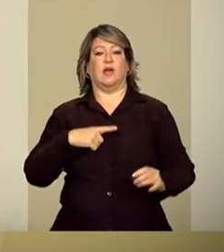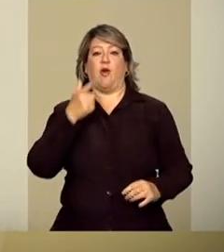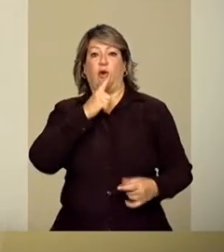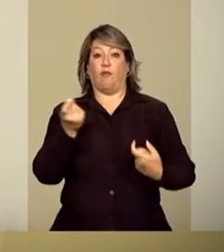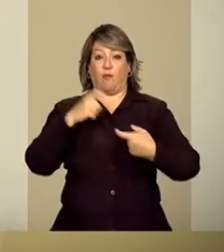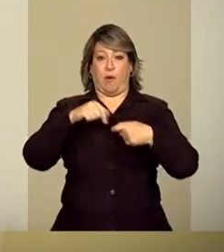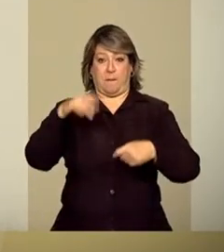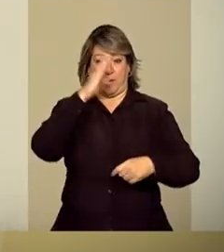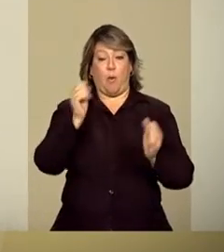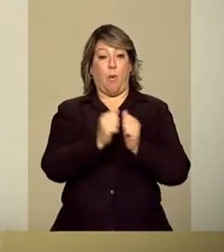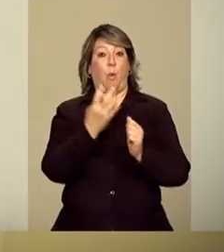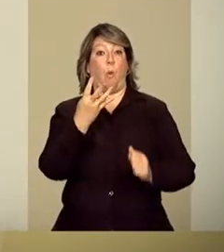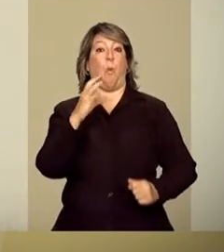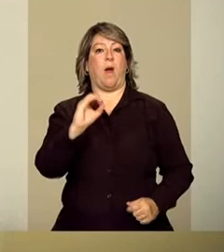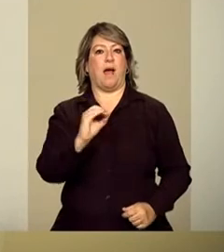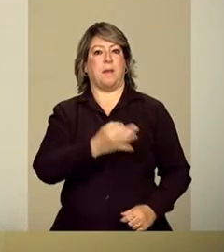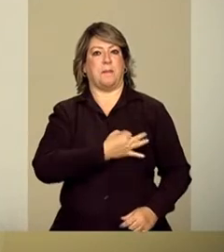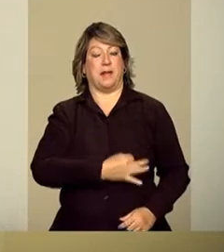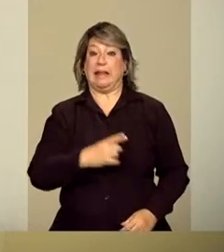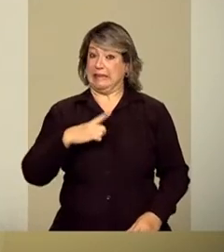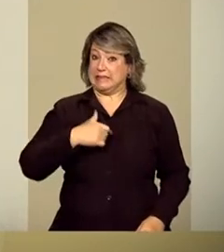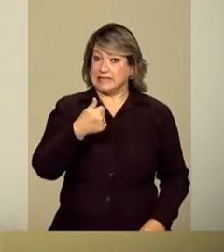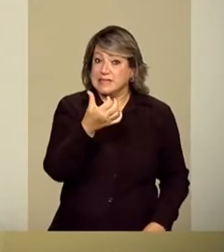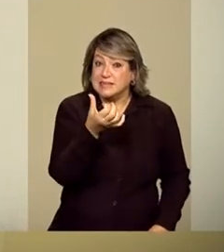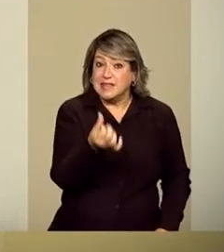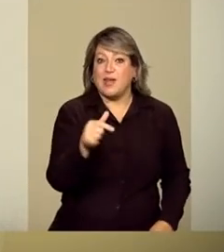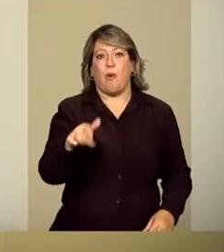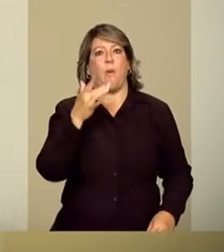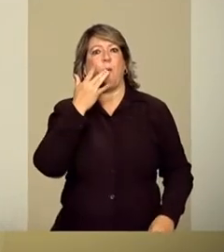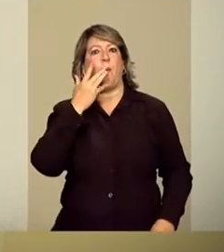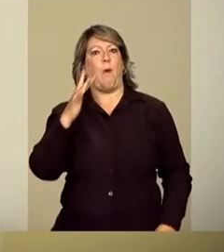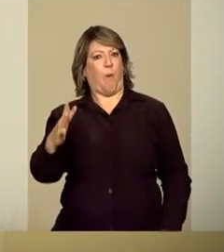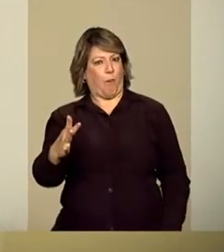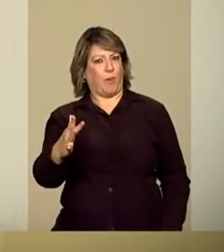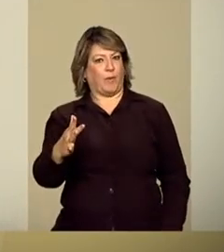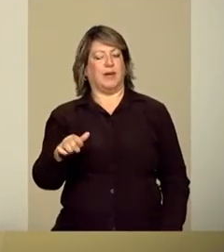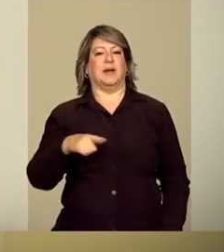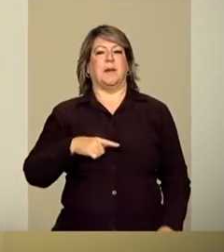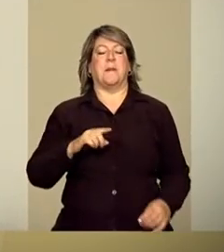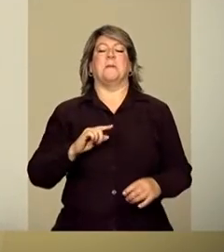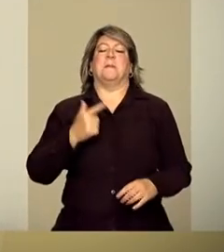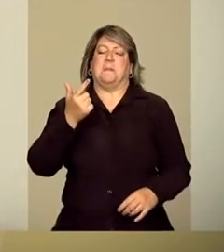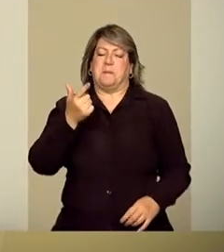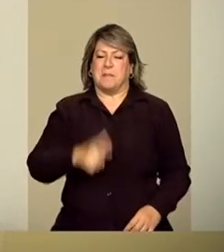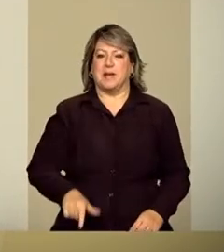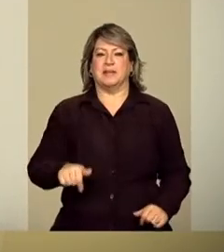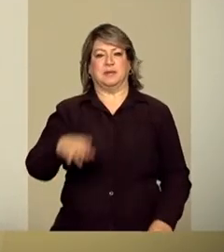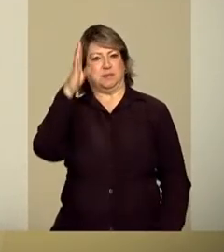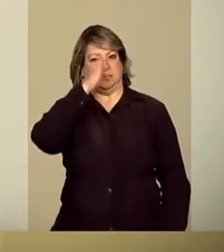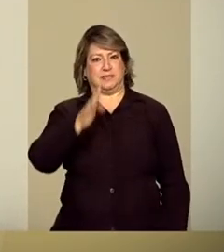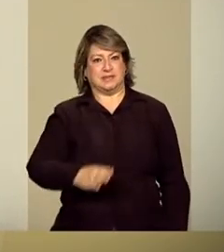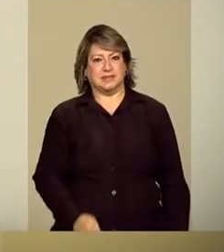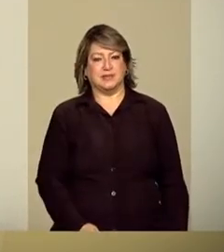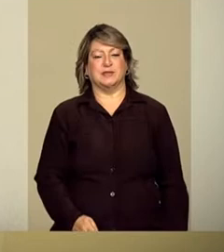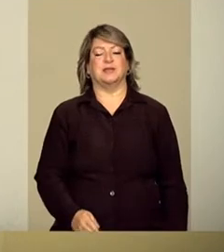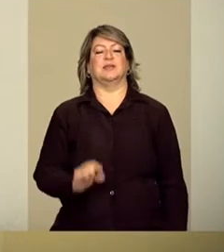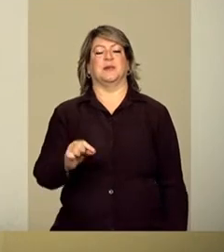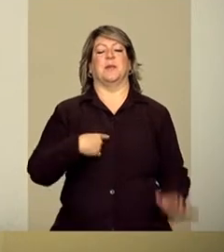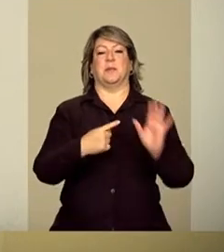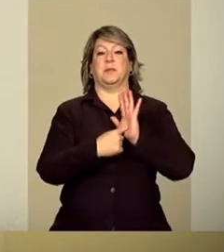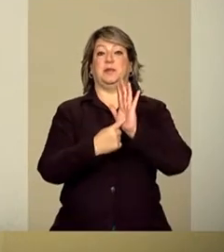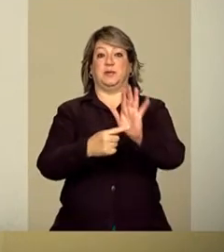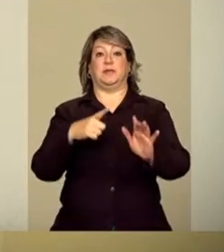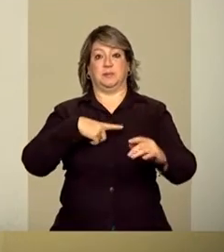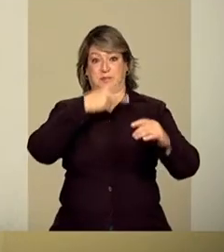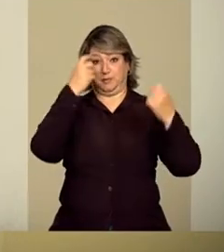40 medalhas, sendo 16 medalhas de ouro, Luciano. Mais uma vez, o Brasil mostrou que tem